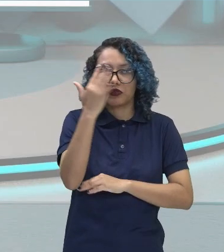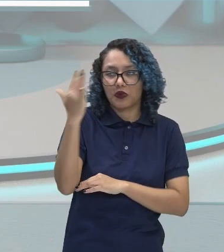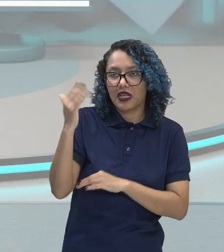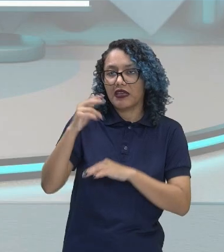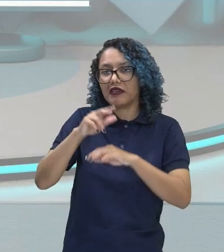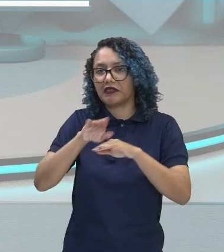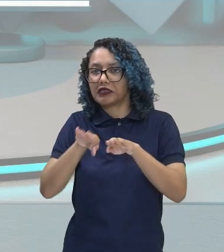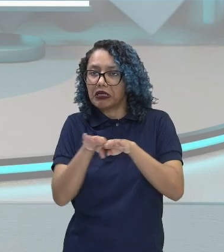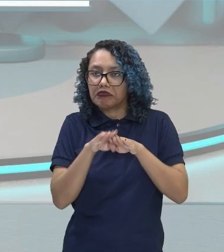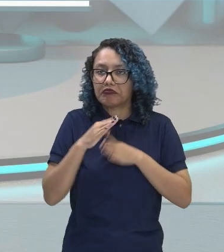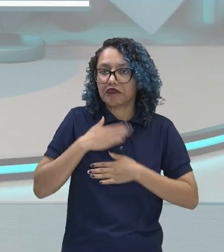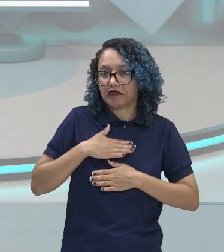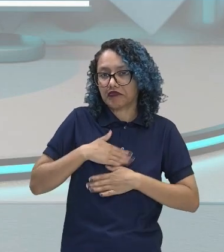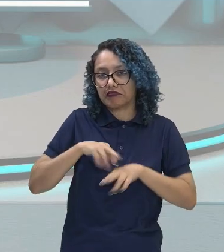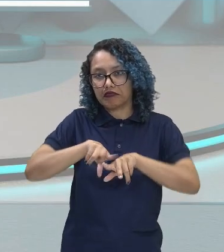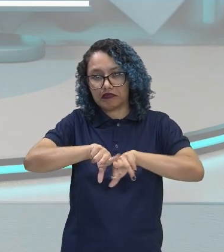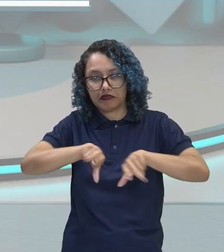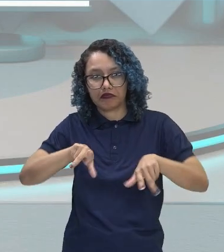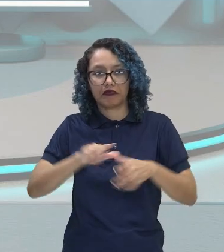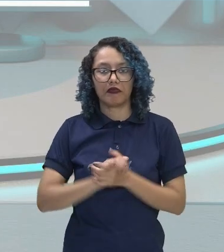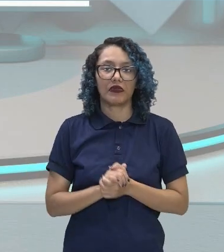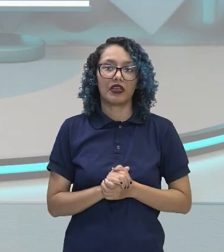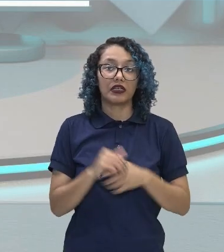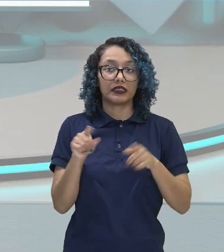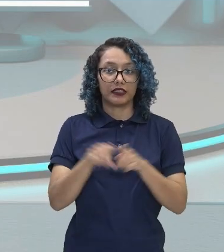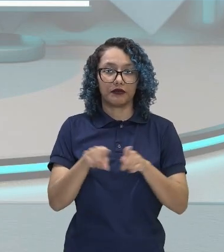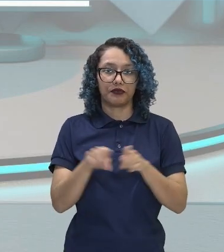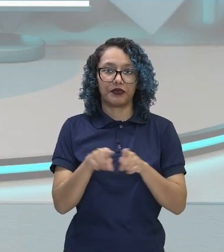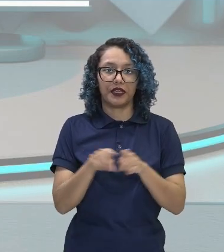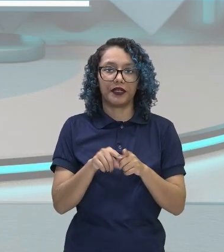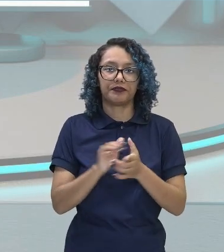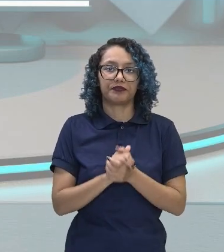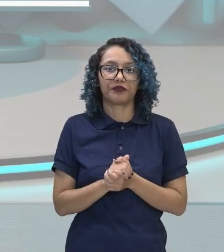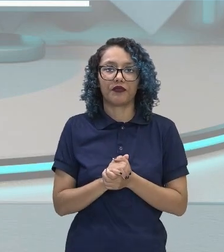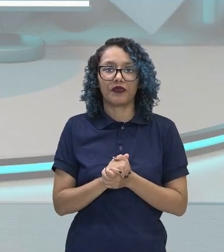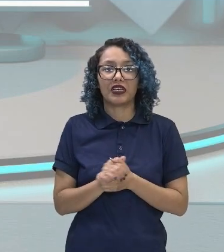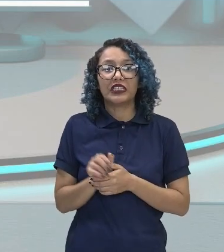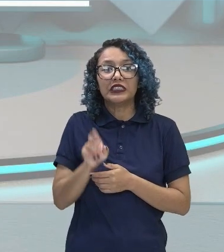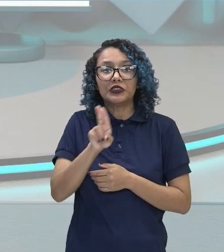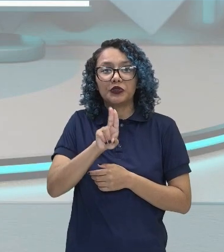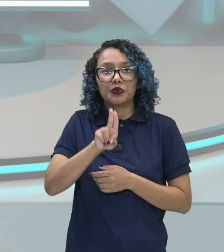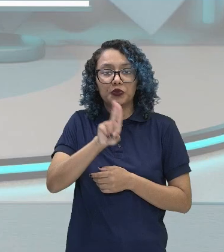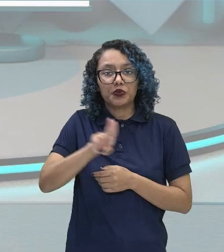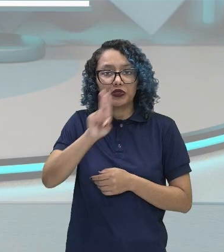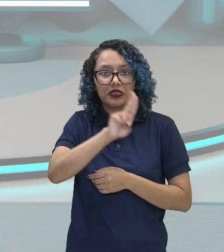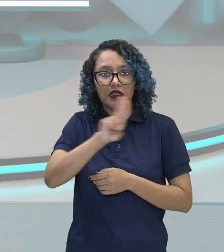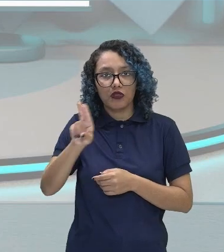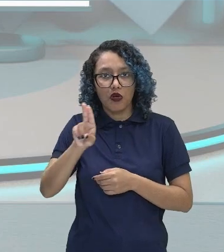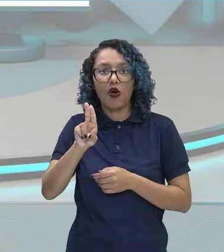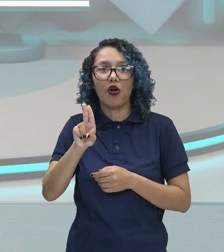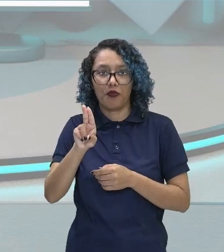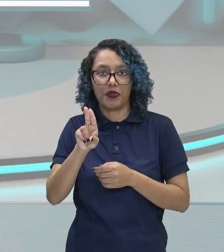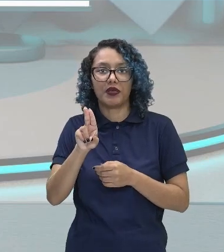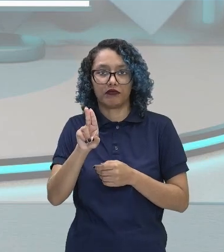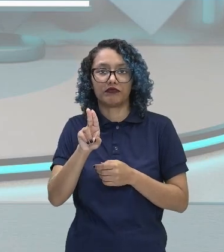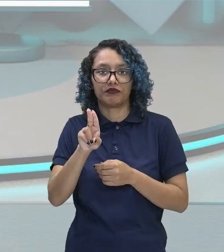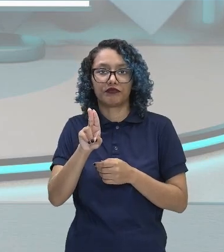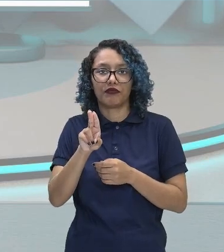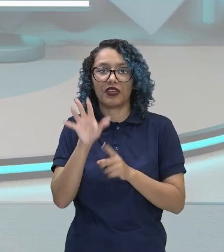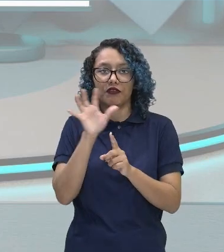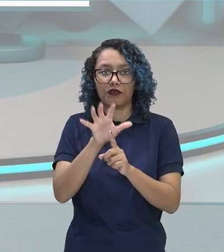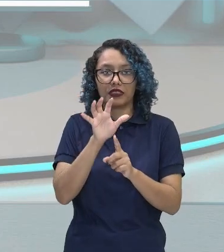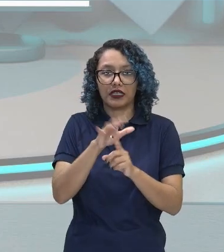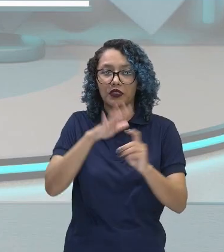natureza. Os poetas adotam nomes inspirados na mitologia para se